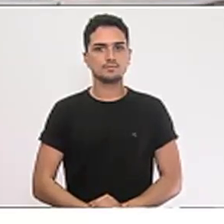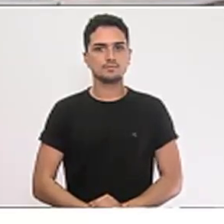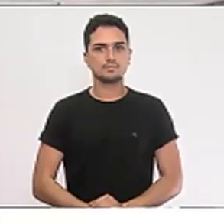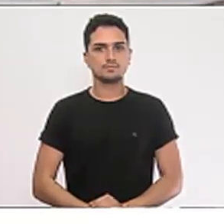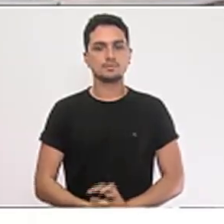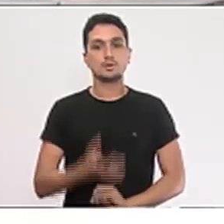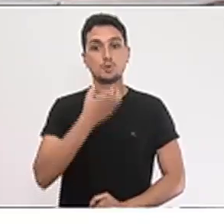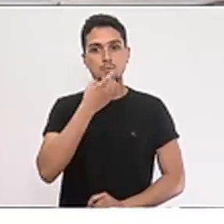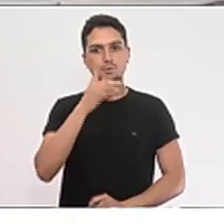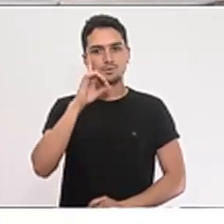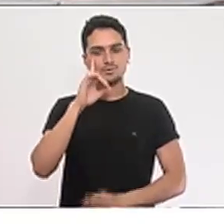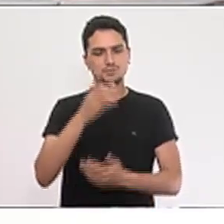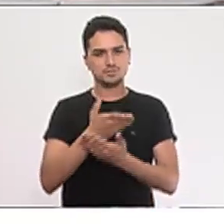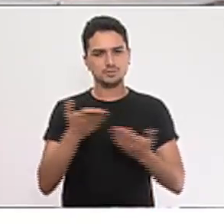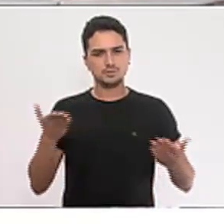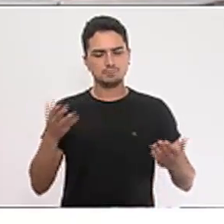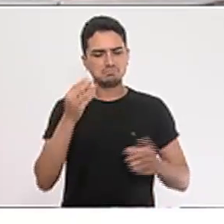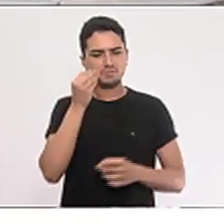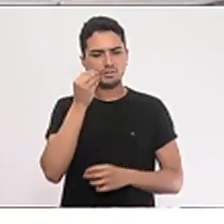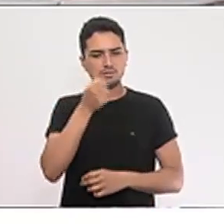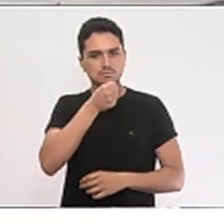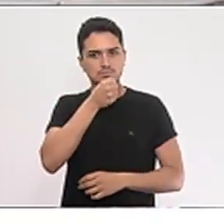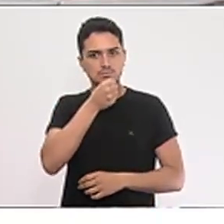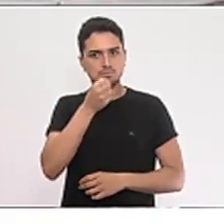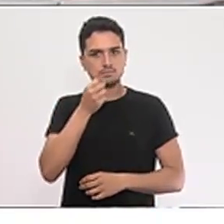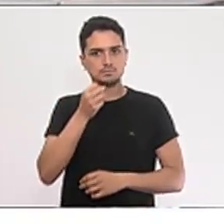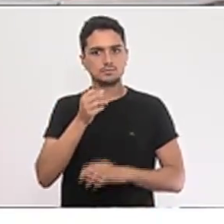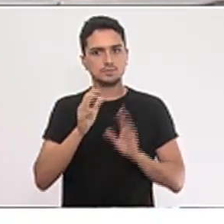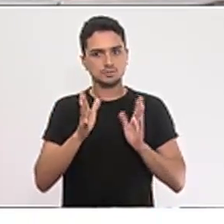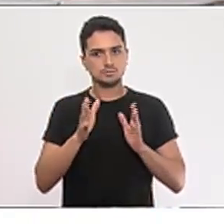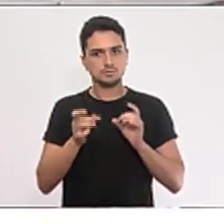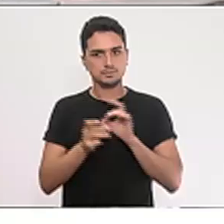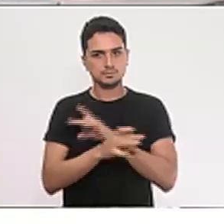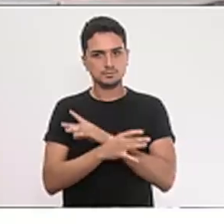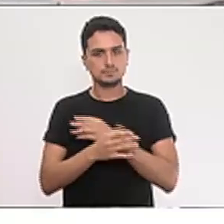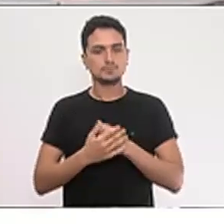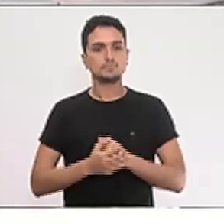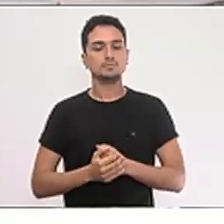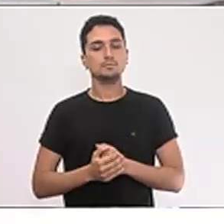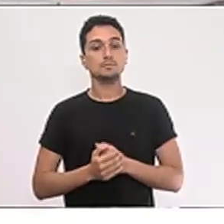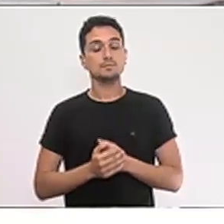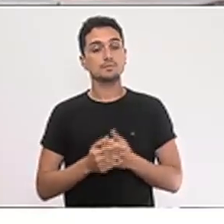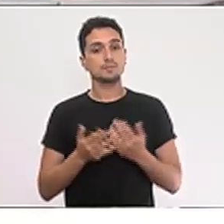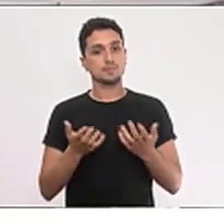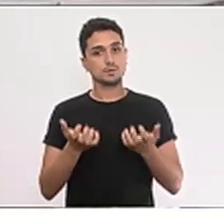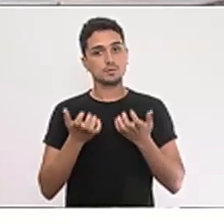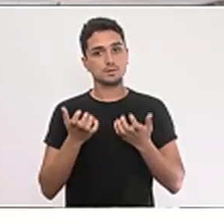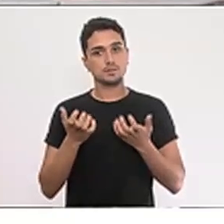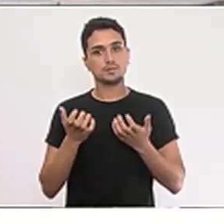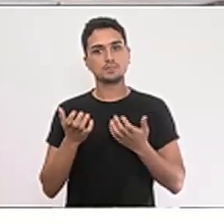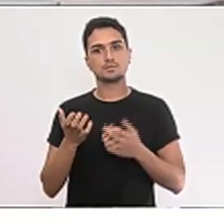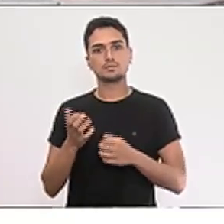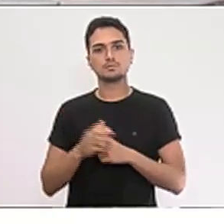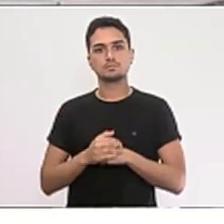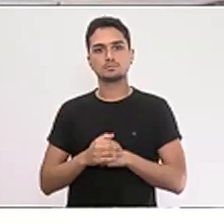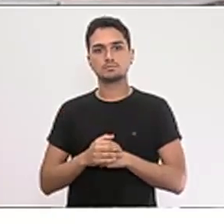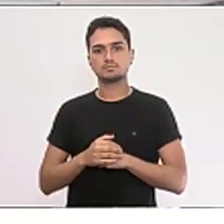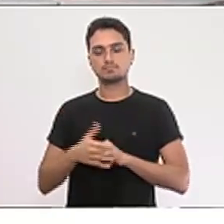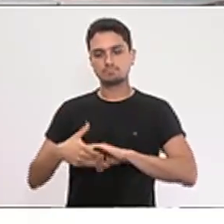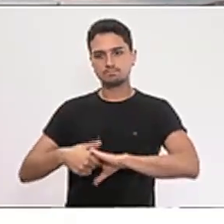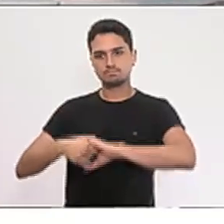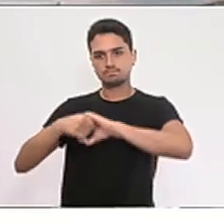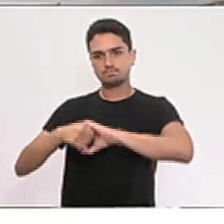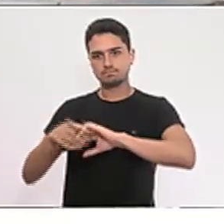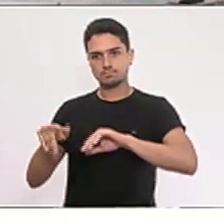Bom dia a todos. Quero saudar a mesa, o presidente deste